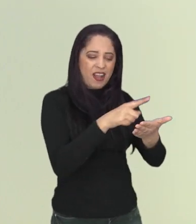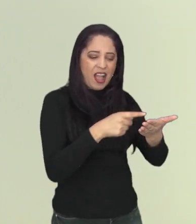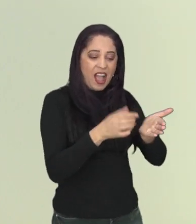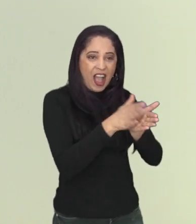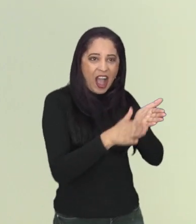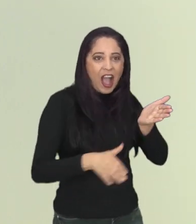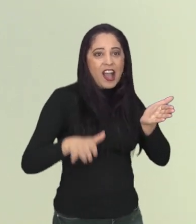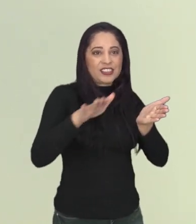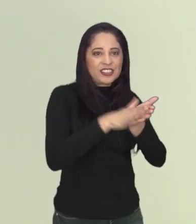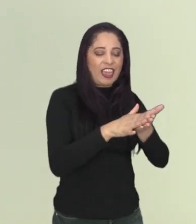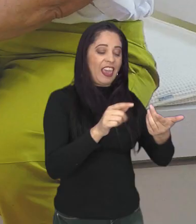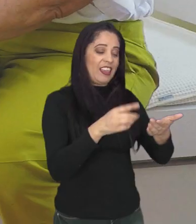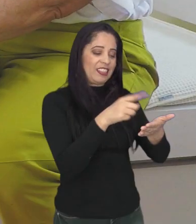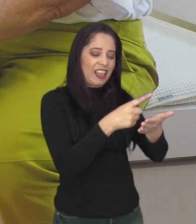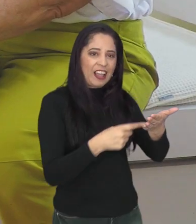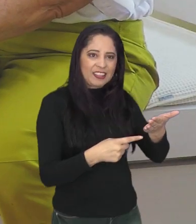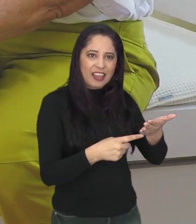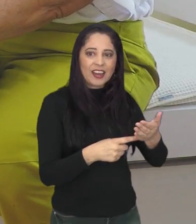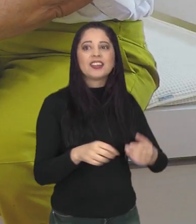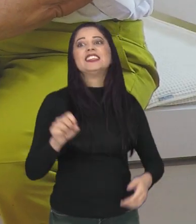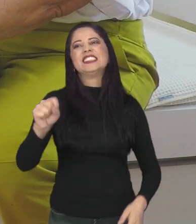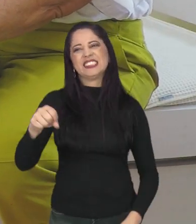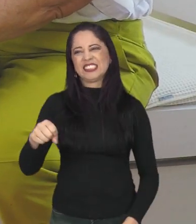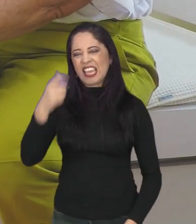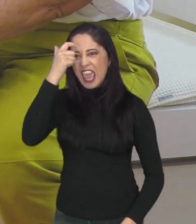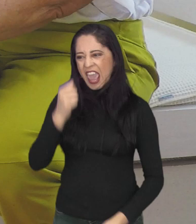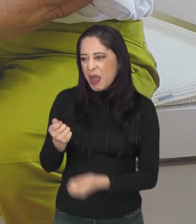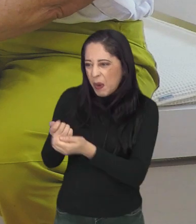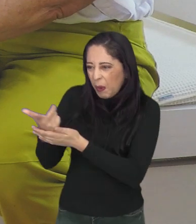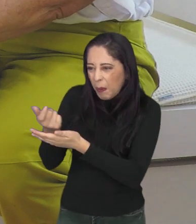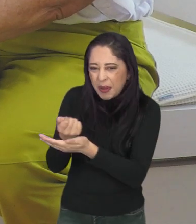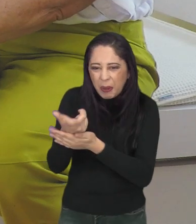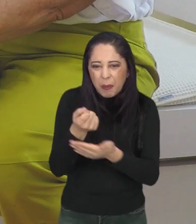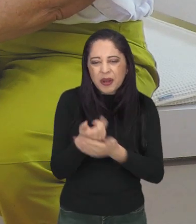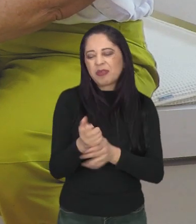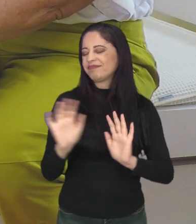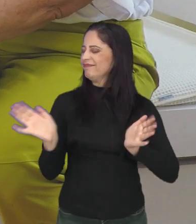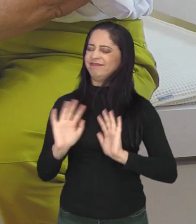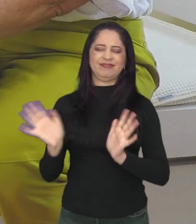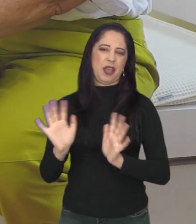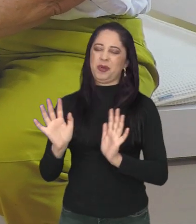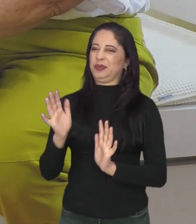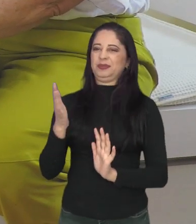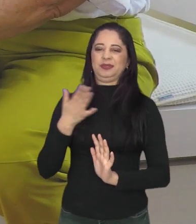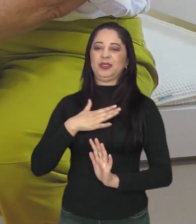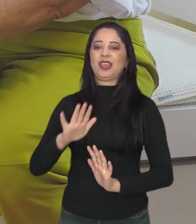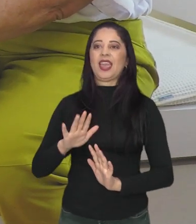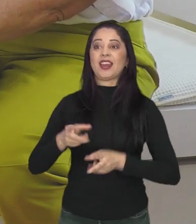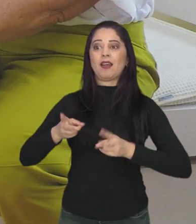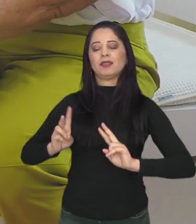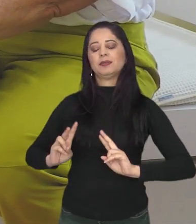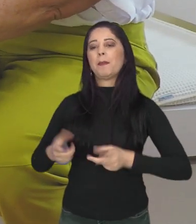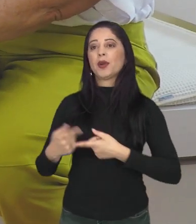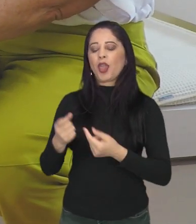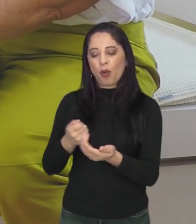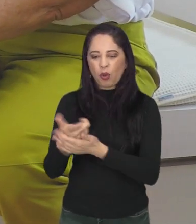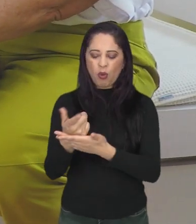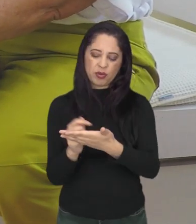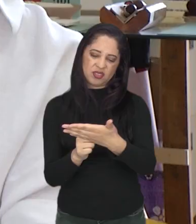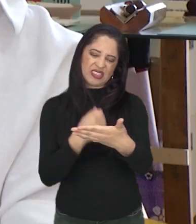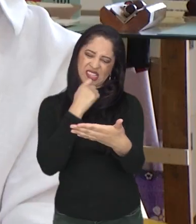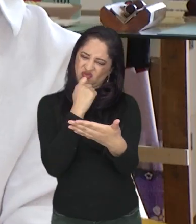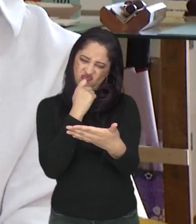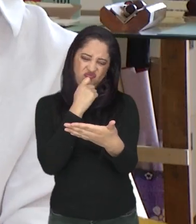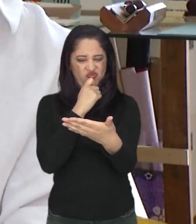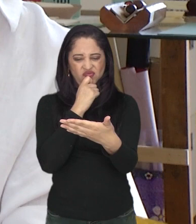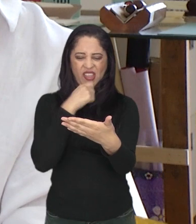personalizadas os seus cadernos eu nunca me contentei com essas coisas prontas né então sempre faltava